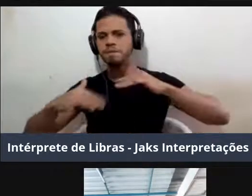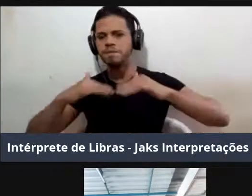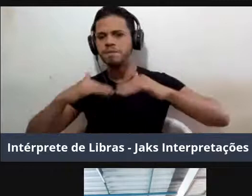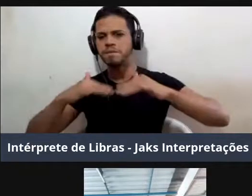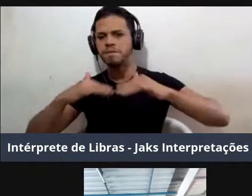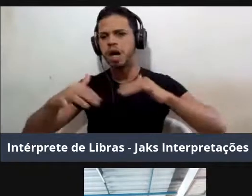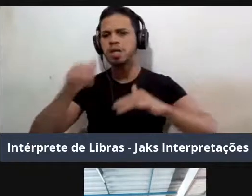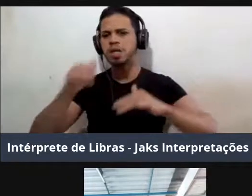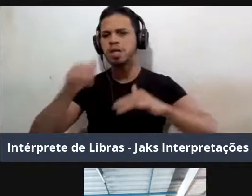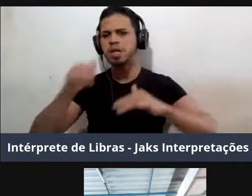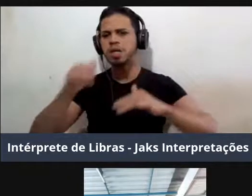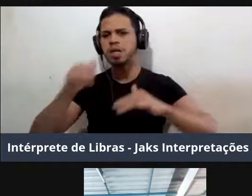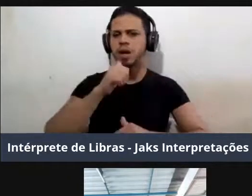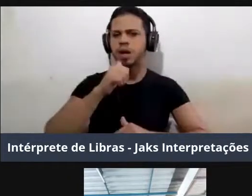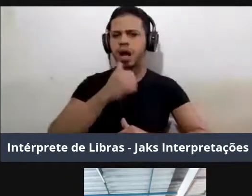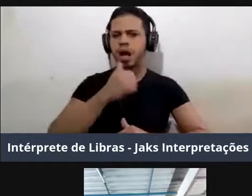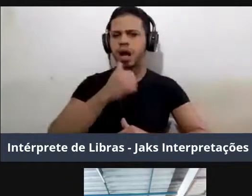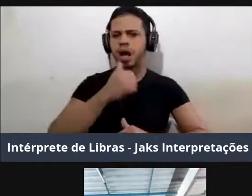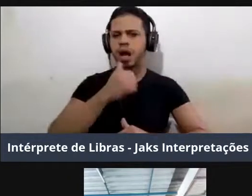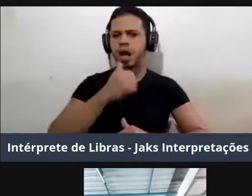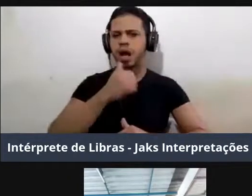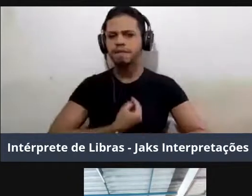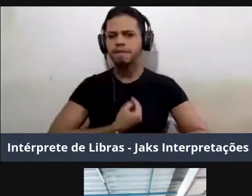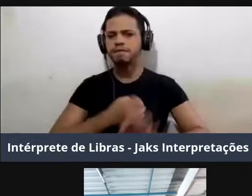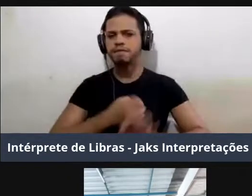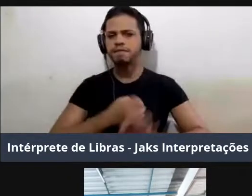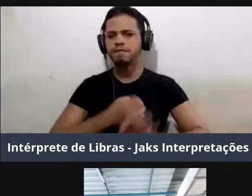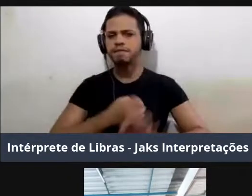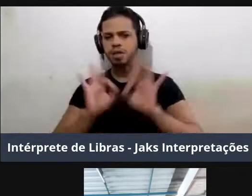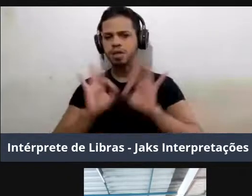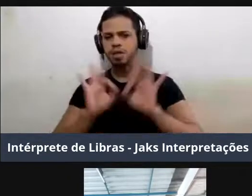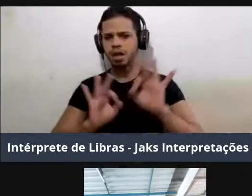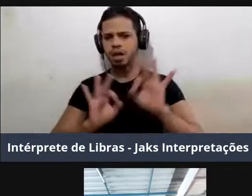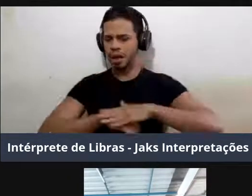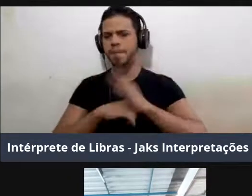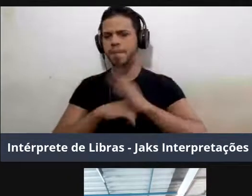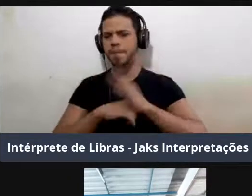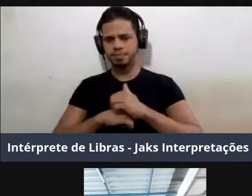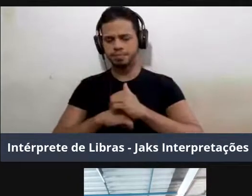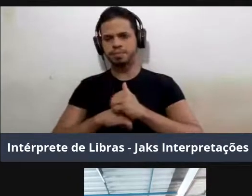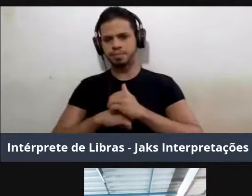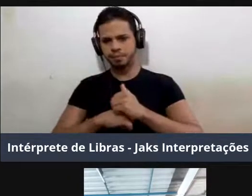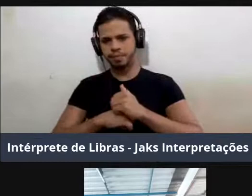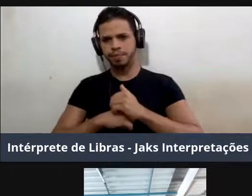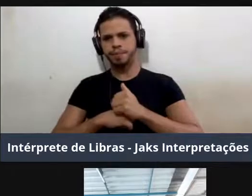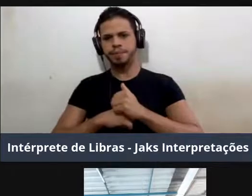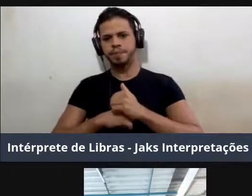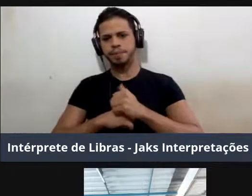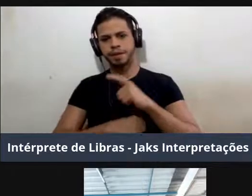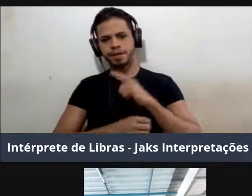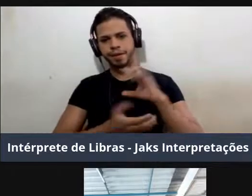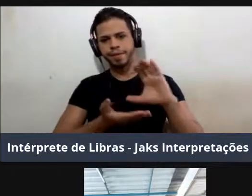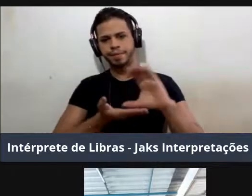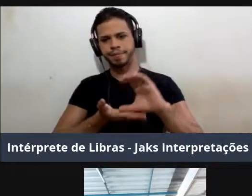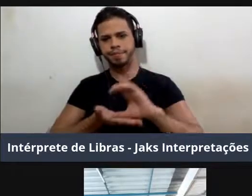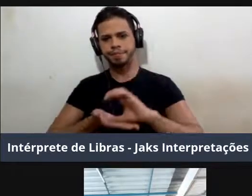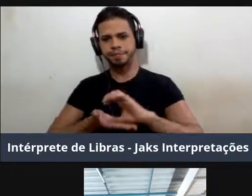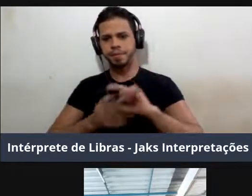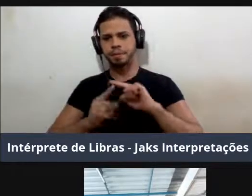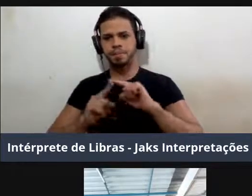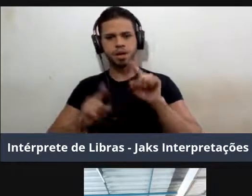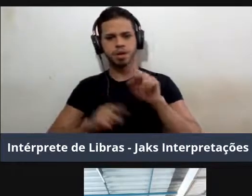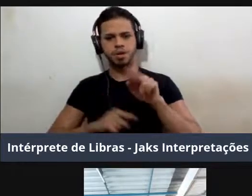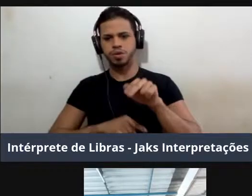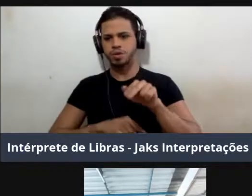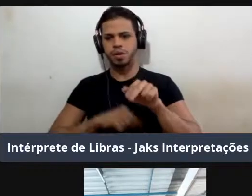para obter algum recurso, né? Mas nunca a gente tinha conseguido. Eu já estou há 10 anos trabalhando nessa